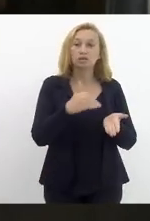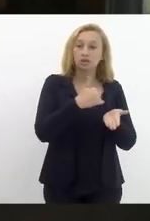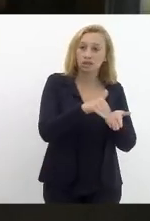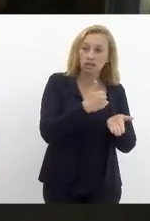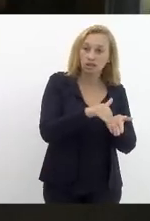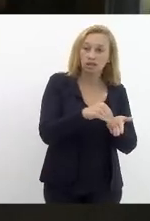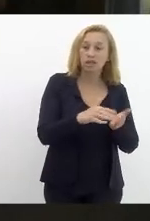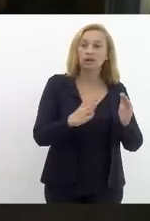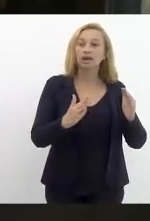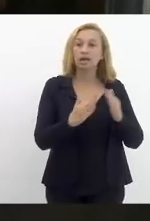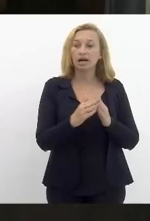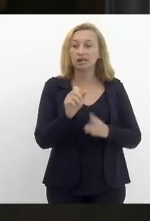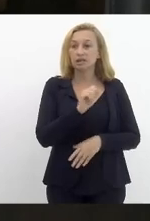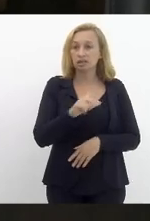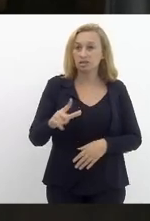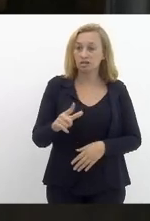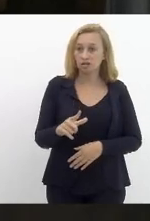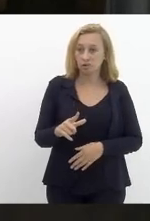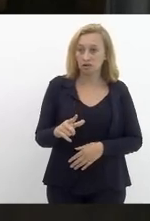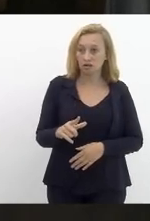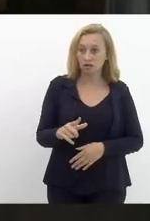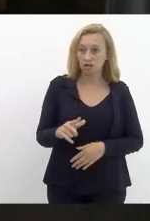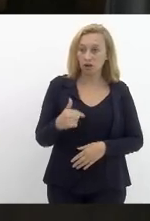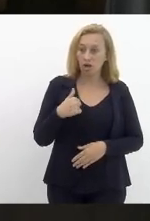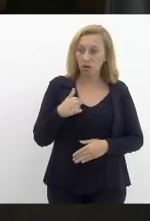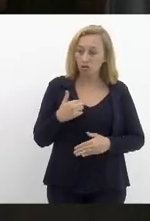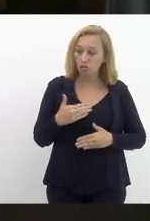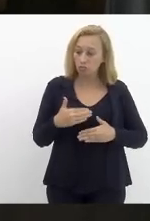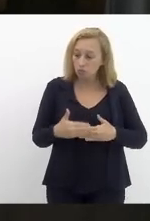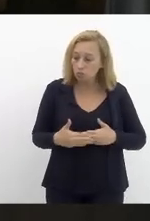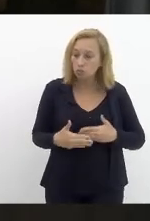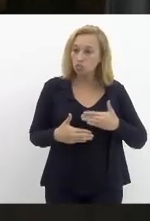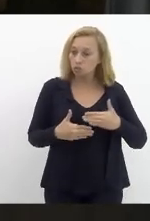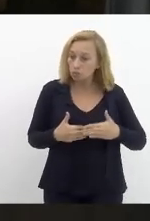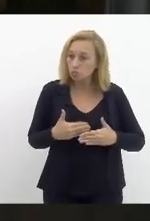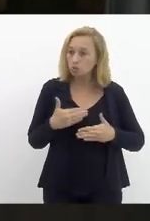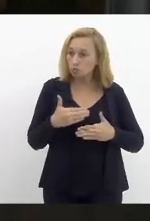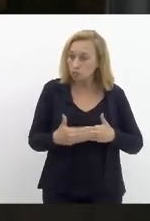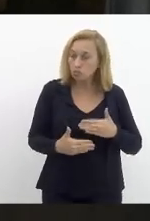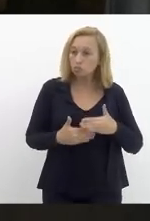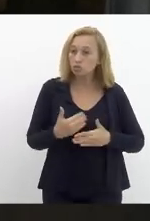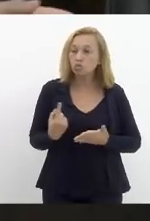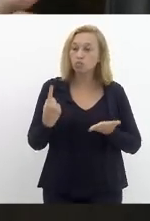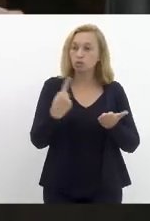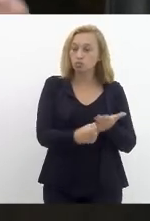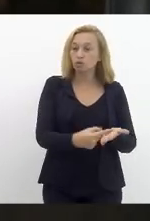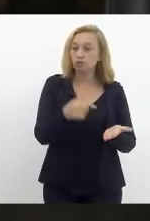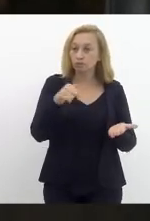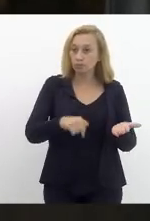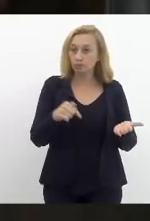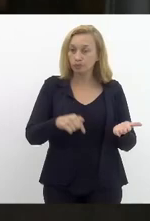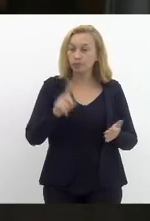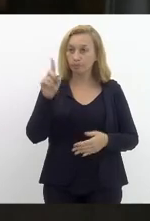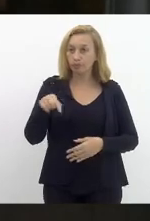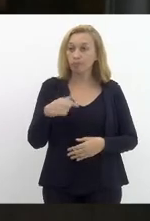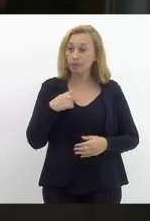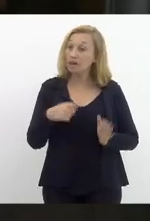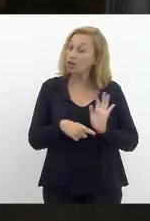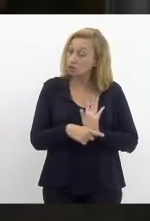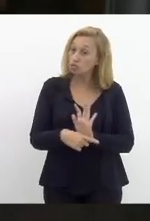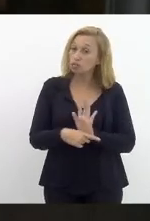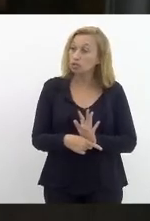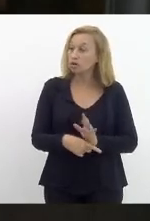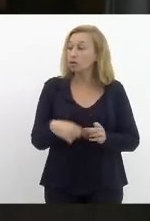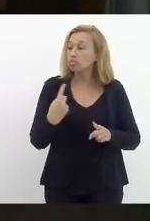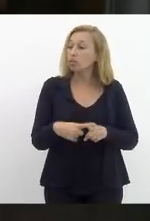Casa Civil. Eu vou dar um passo de cada vez. Então, meu compromisso aqui é, e isso ajuda muito, porque se na